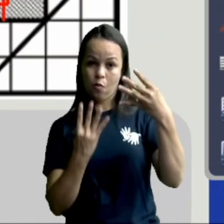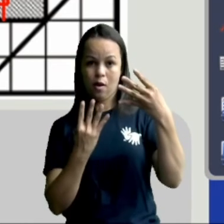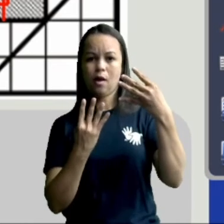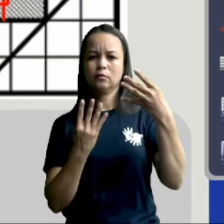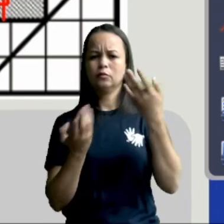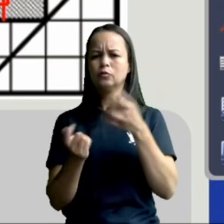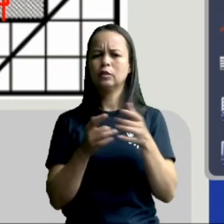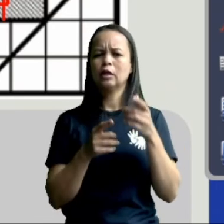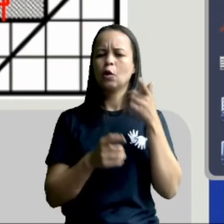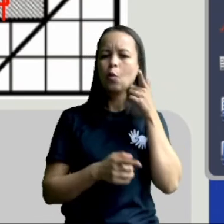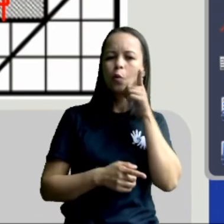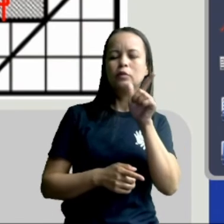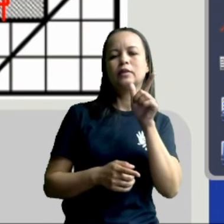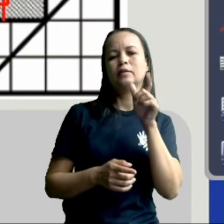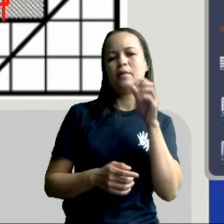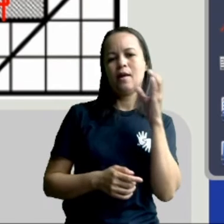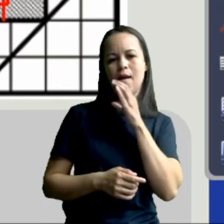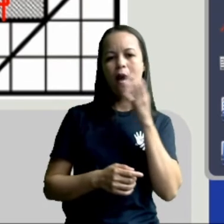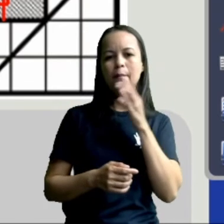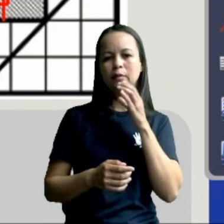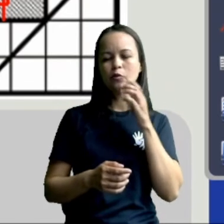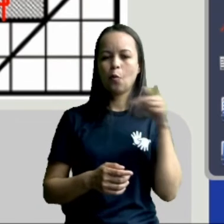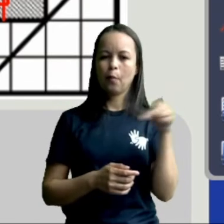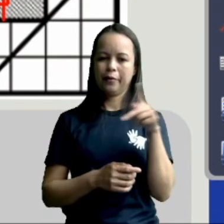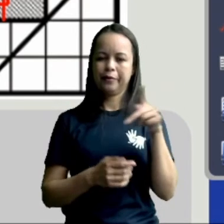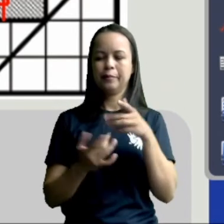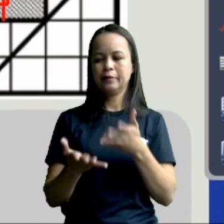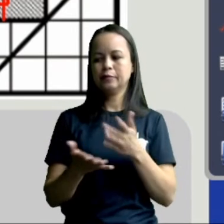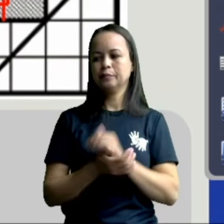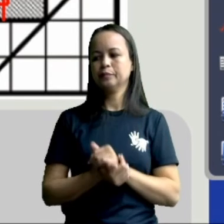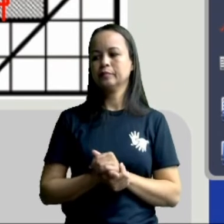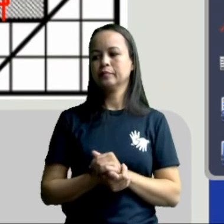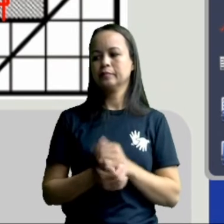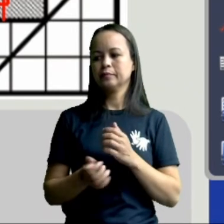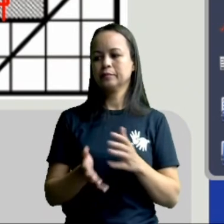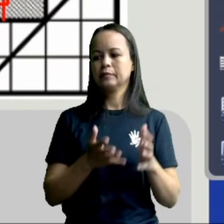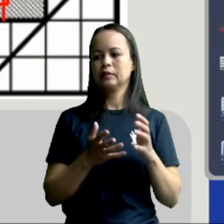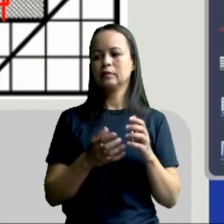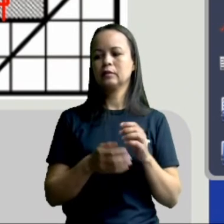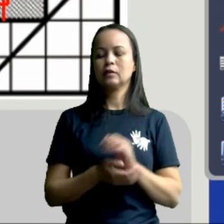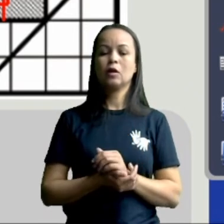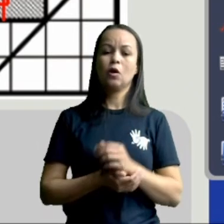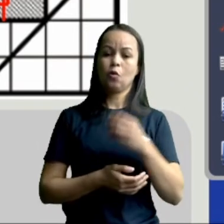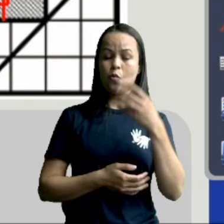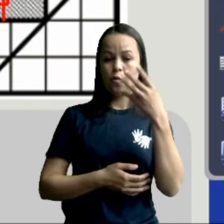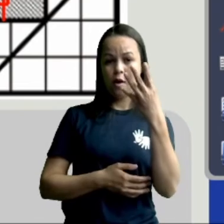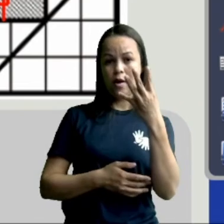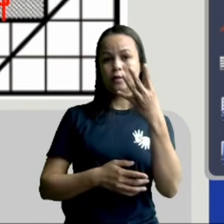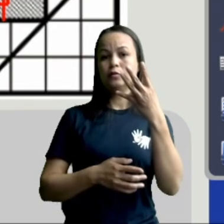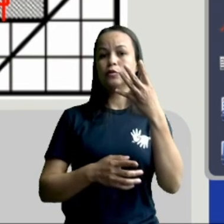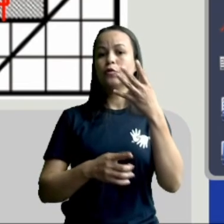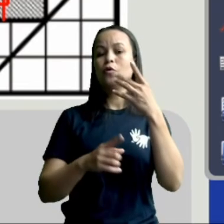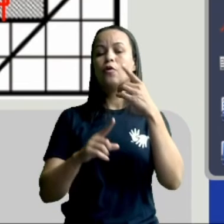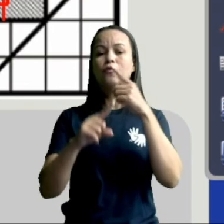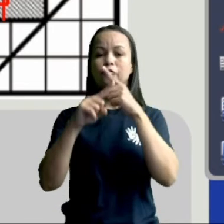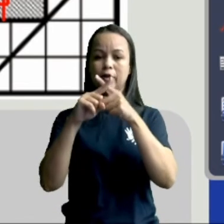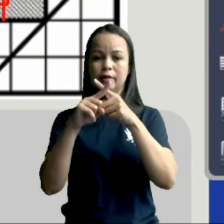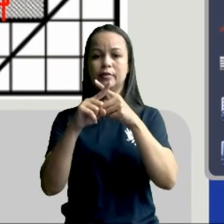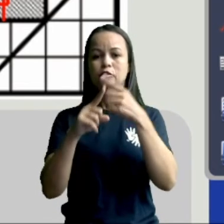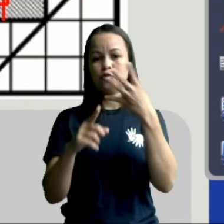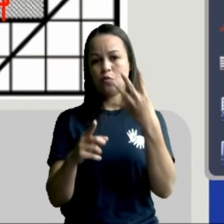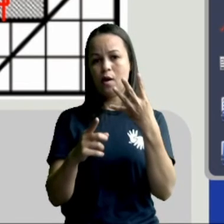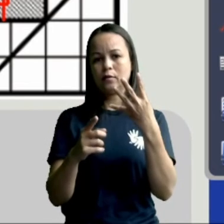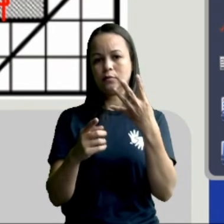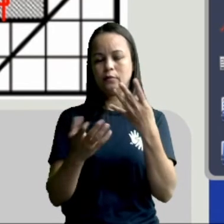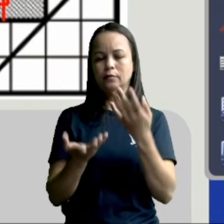gente consegue achar o perímetro bem rapidamente. No caso, vai ser o 4 somar com ele mesmo 4 vezes. 4 somar com ele